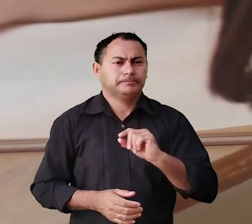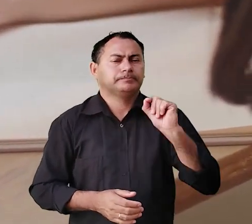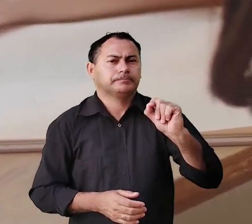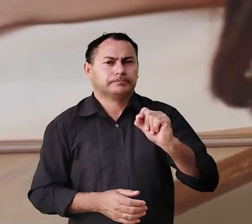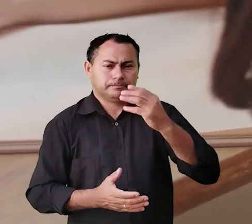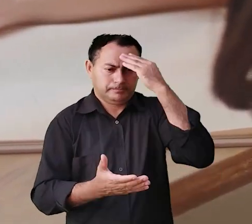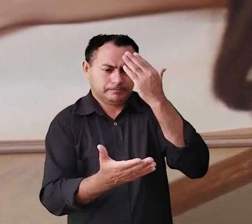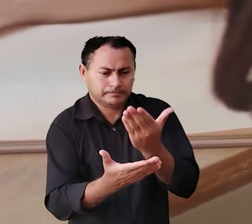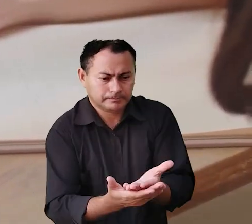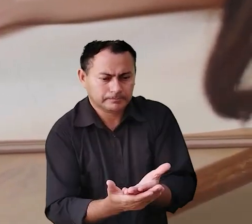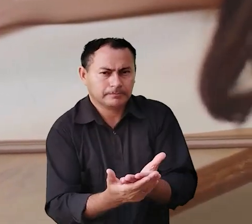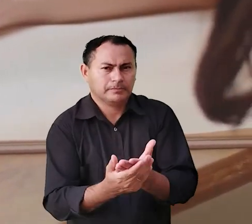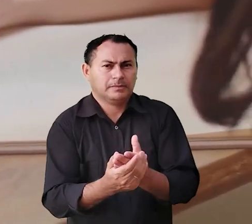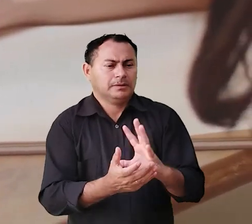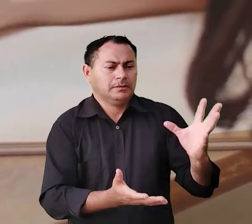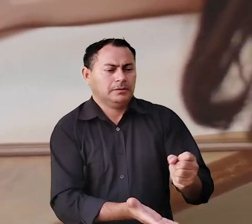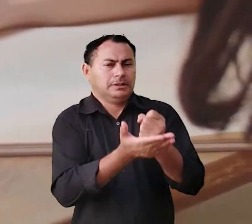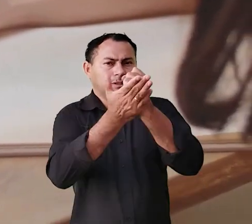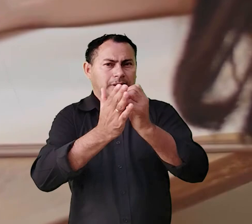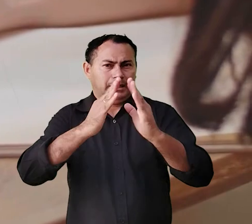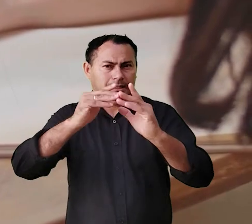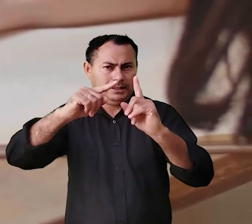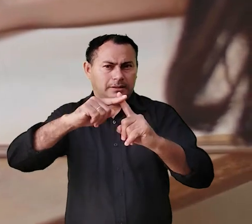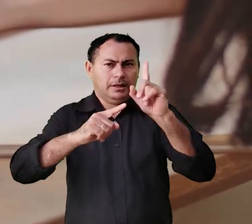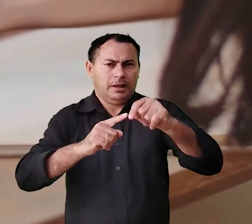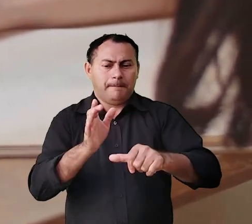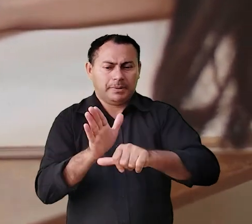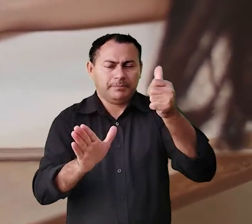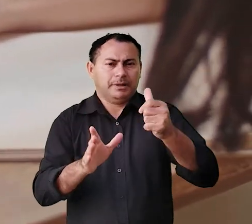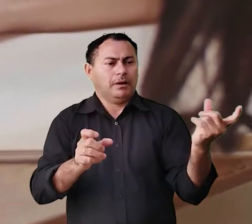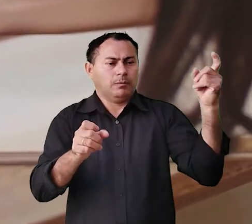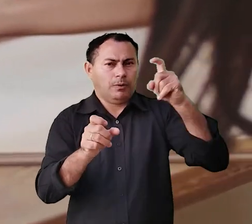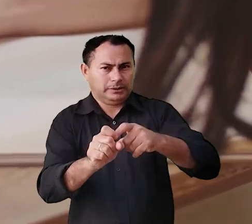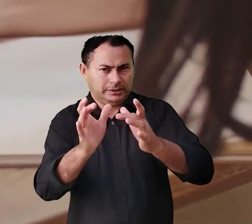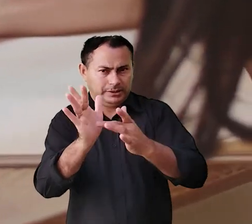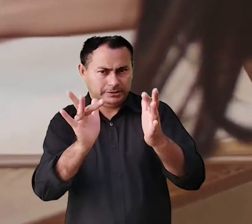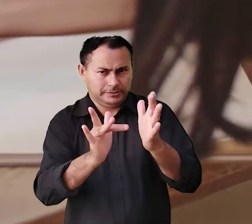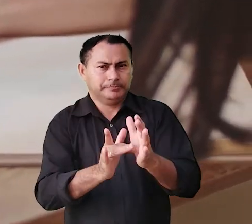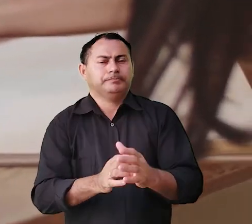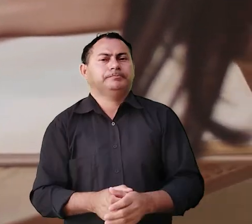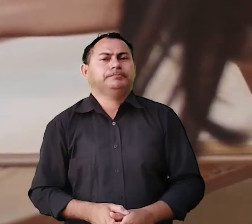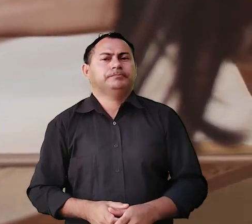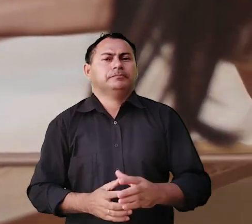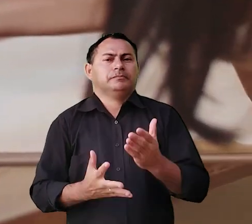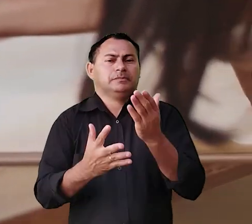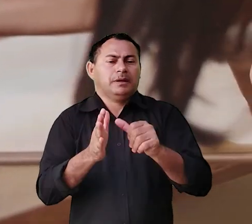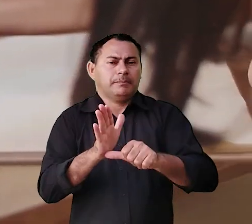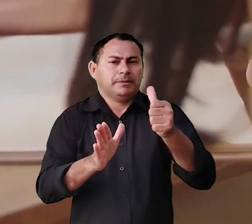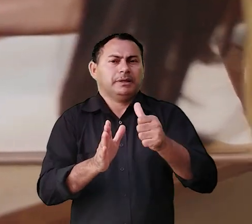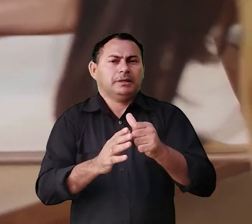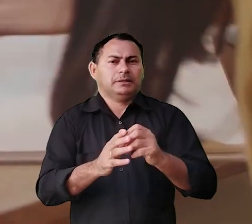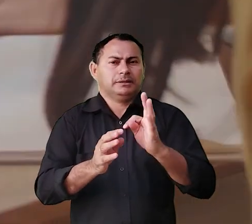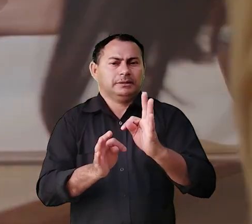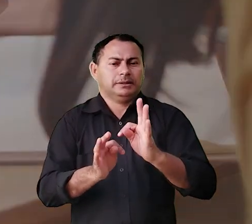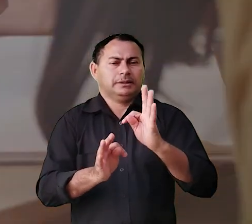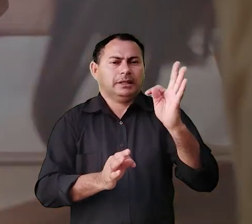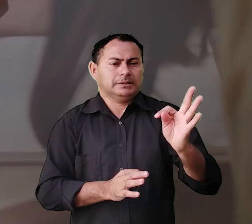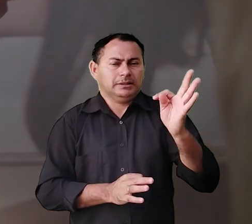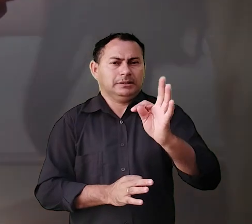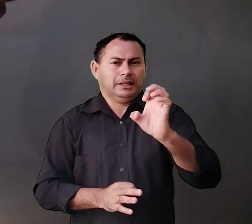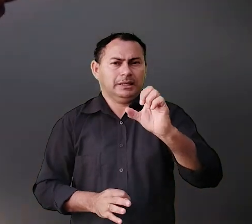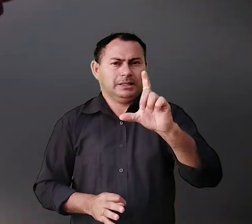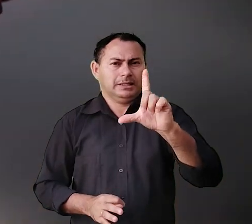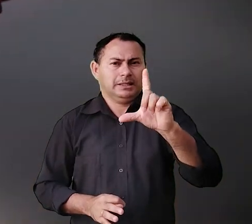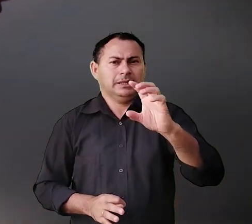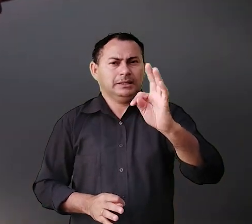Existem aqueles que acreditam no arrebatamento da igreja. Essa seria a primeira volta de Cristo. Em 1 Tessalonicenses